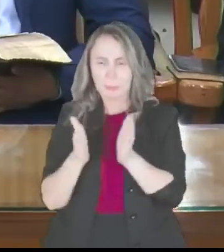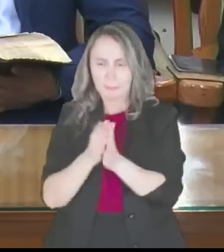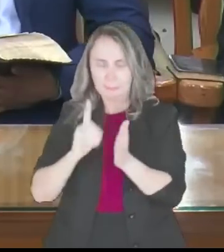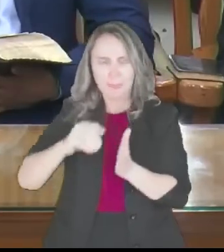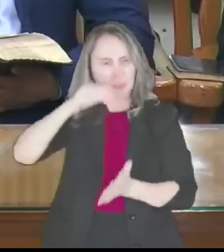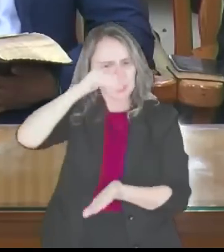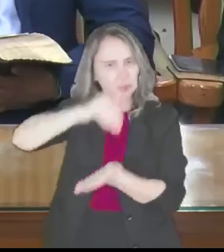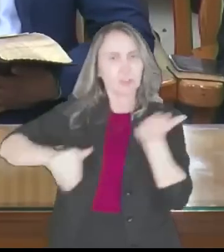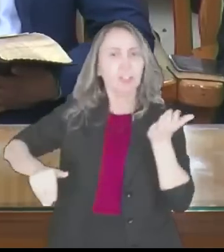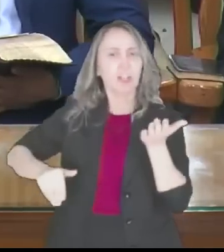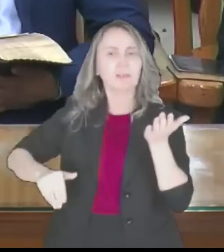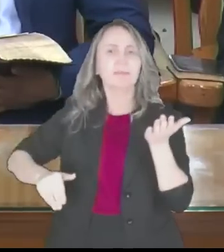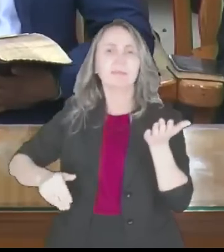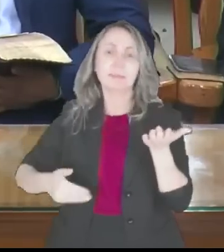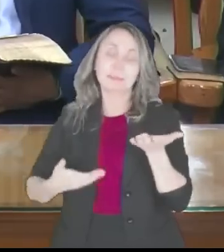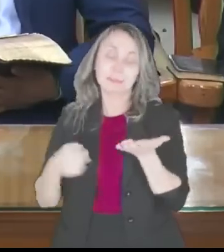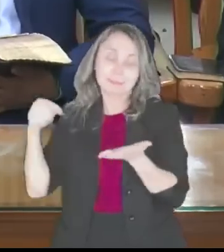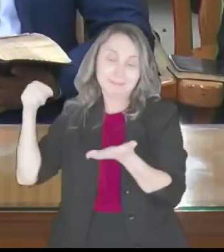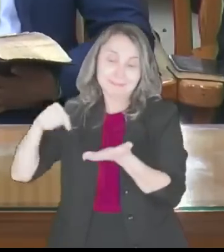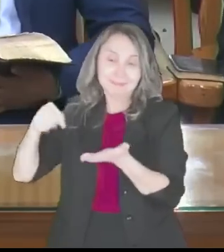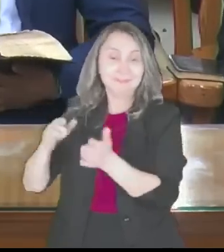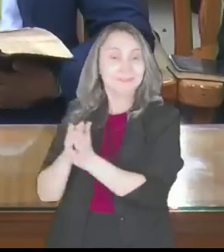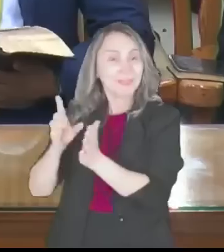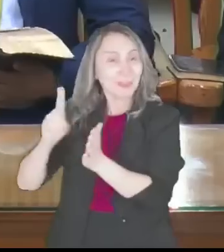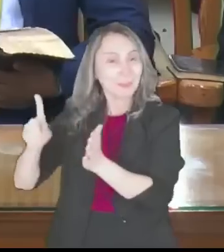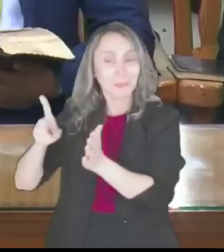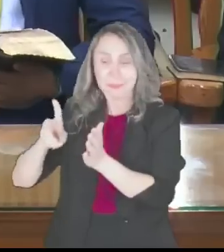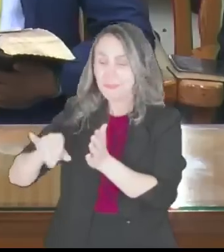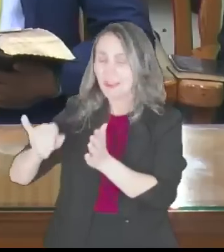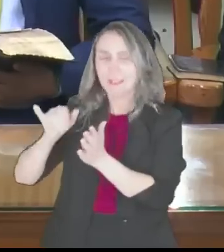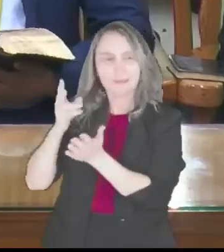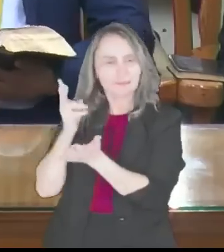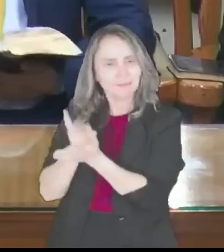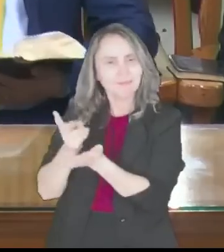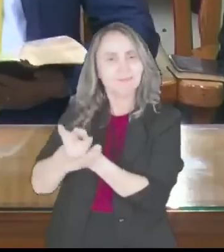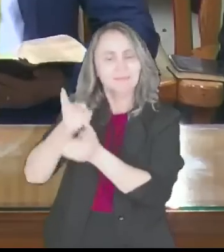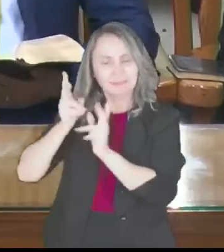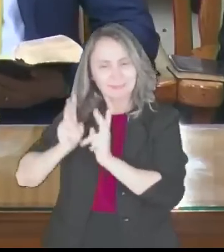essa lâmpada. Essa lâmpada, ela vai continuar acesa.